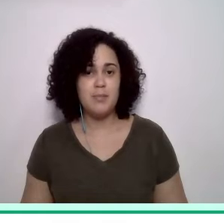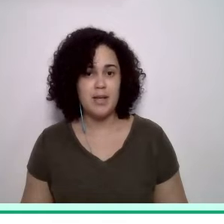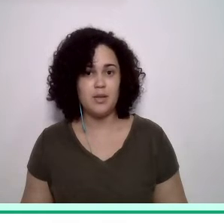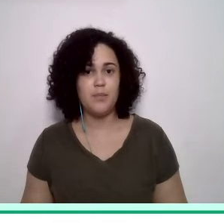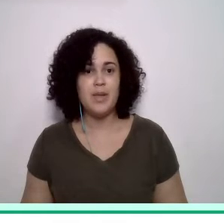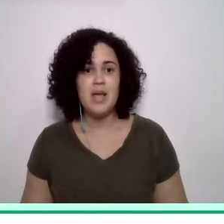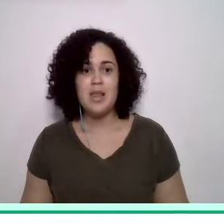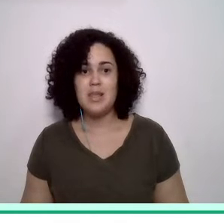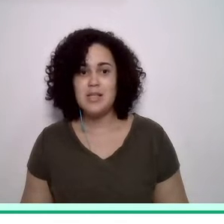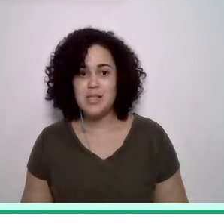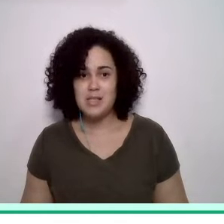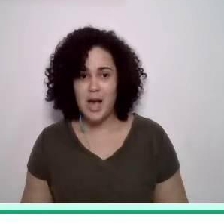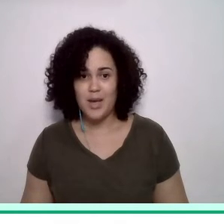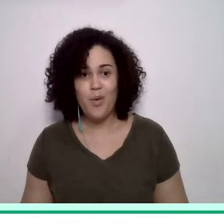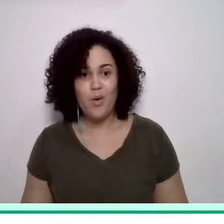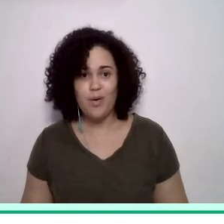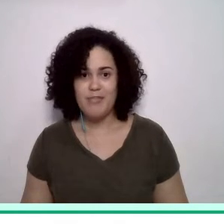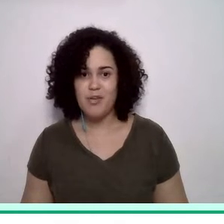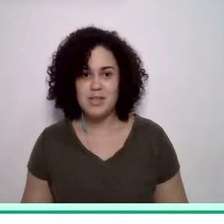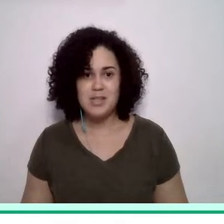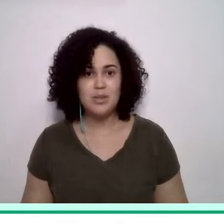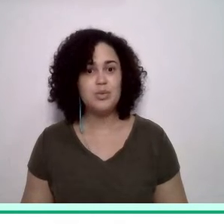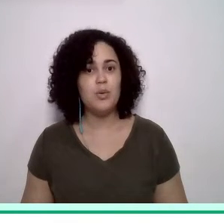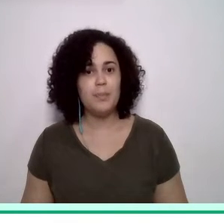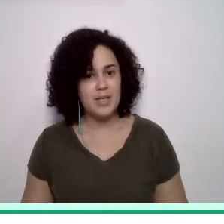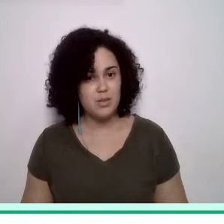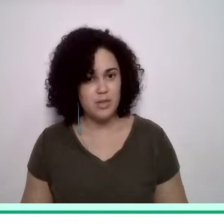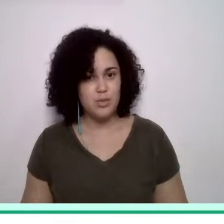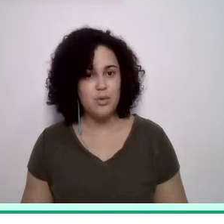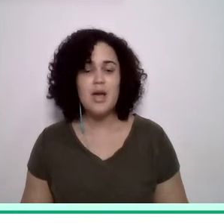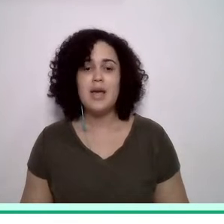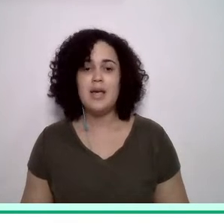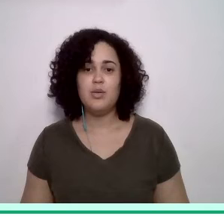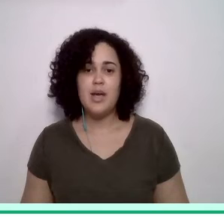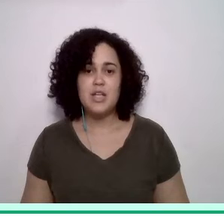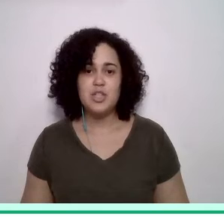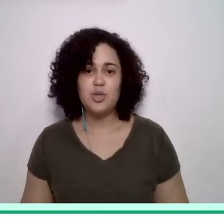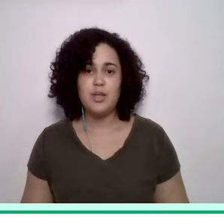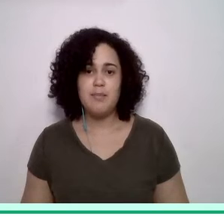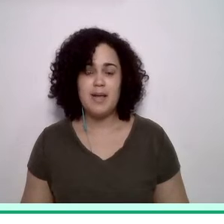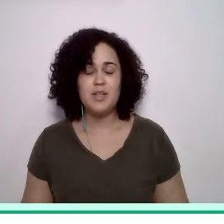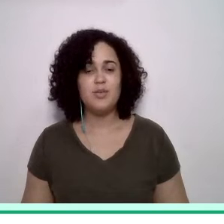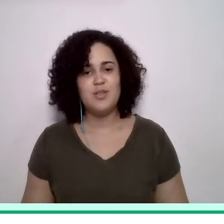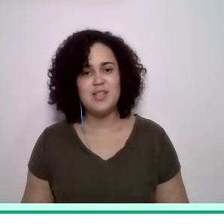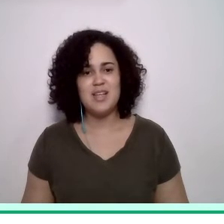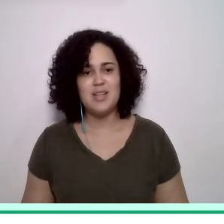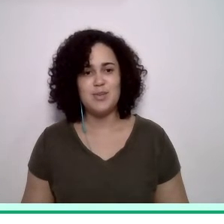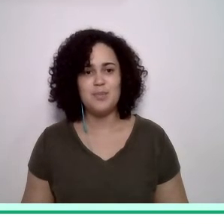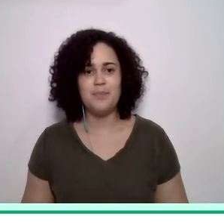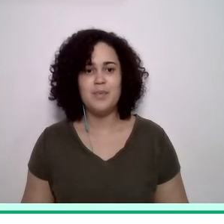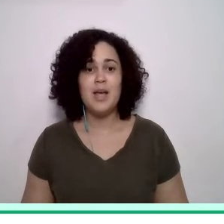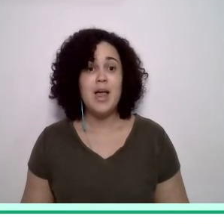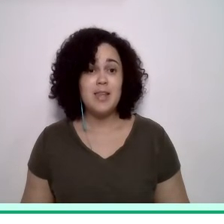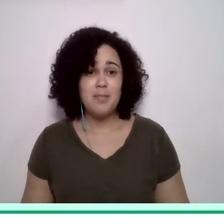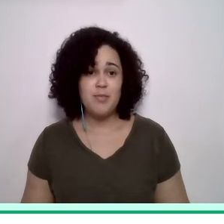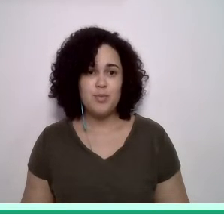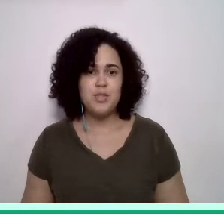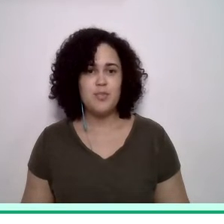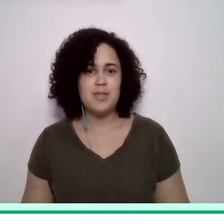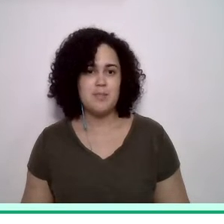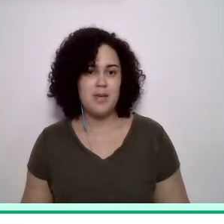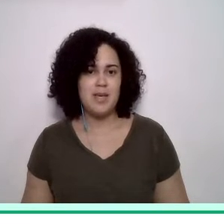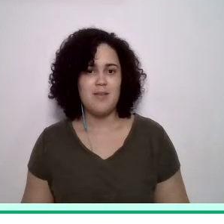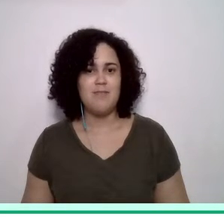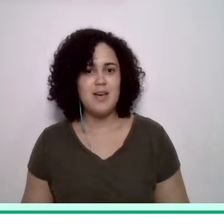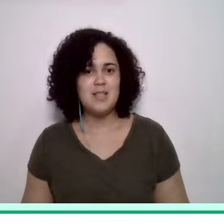ensaio colorimétrico. Nesse ensaio, ocorre a formação de um complexo azul entre o reagente colorimétrico e os analíticos. Também foi